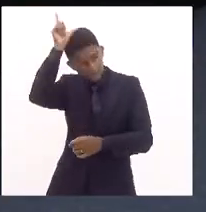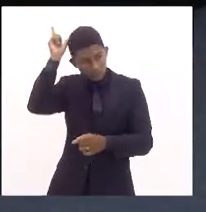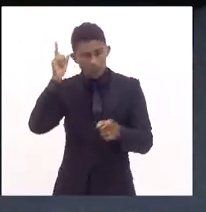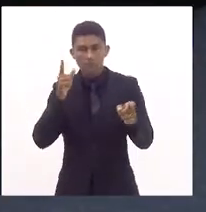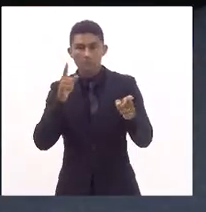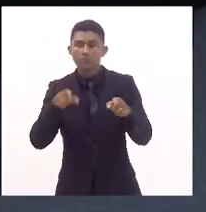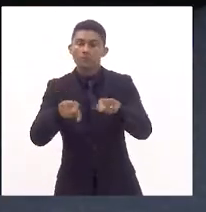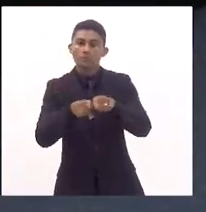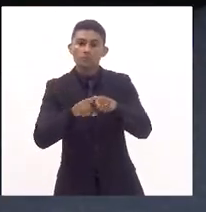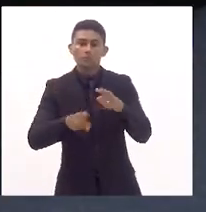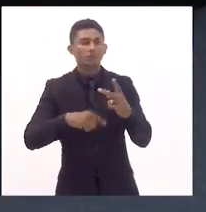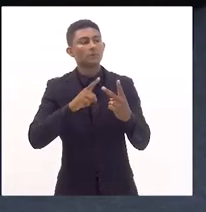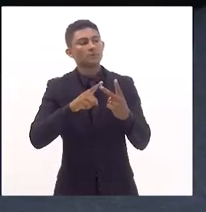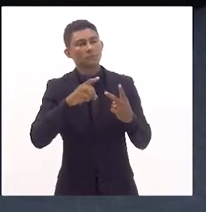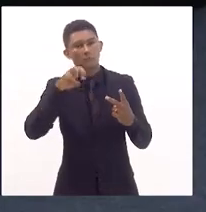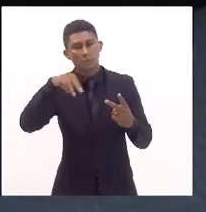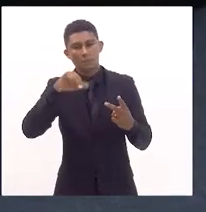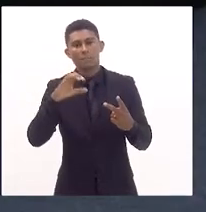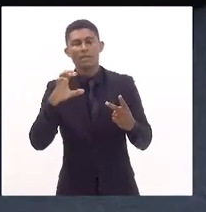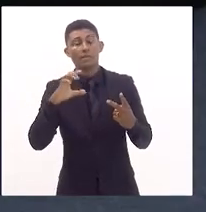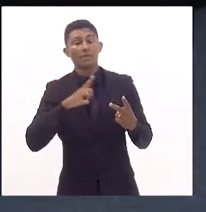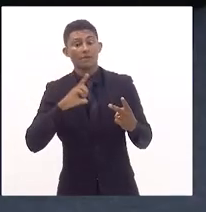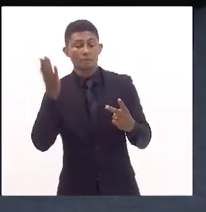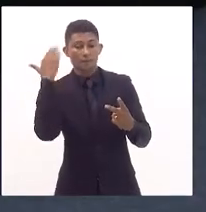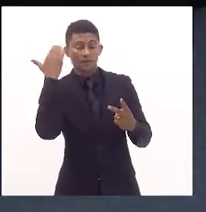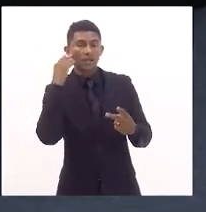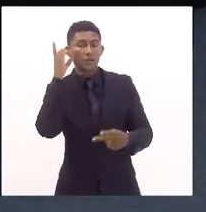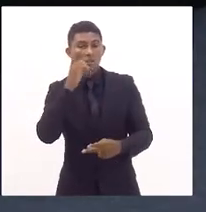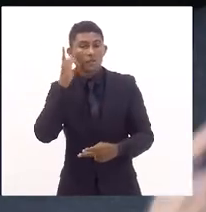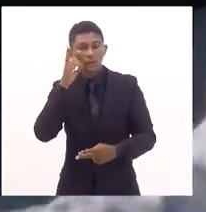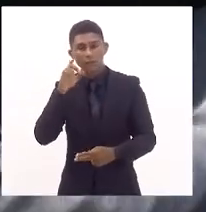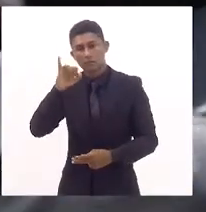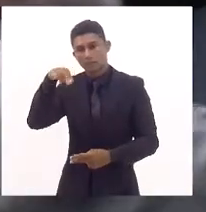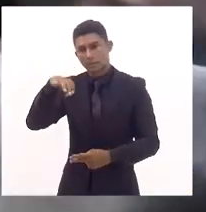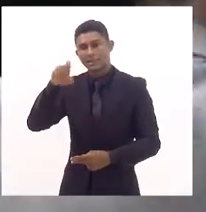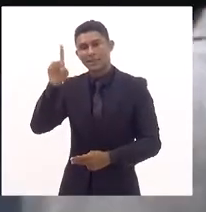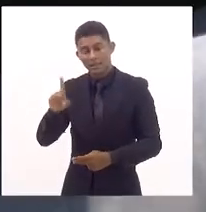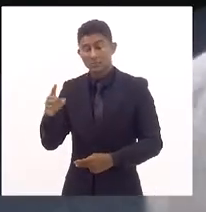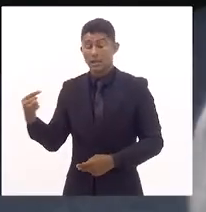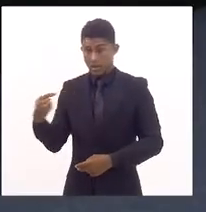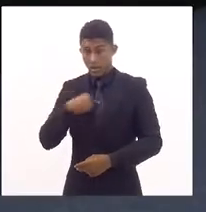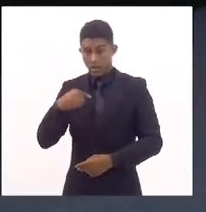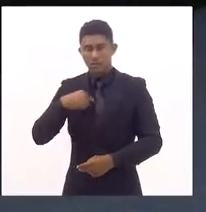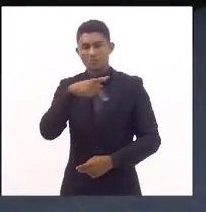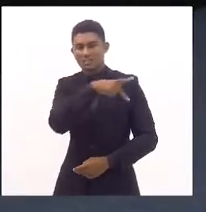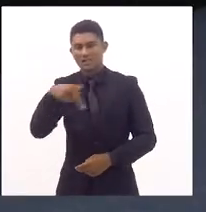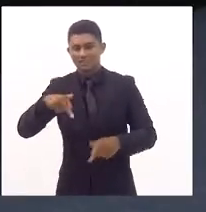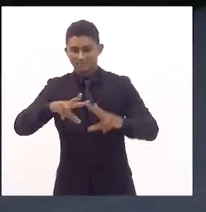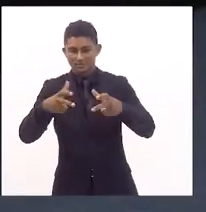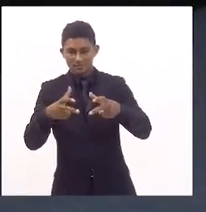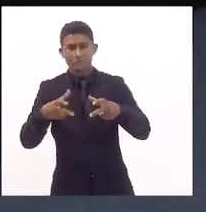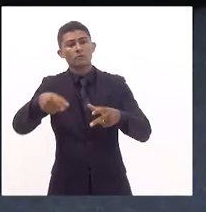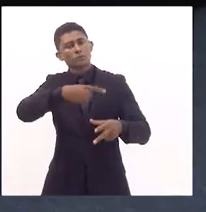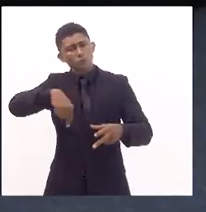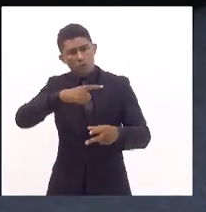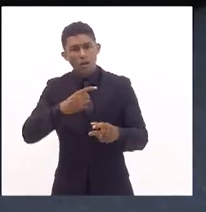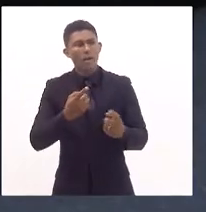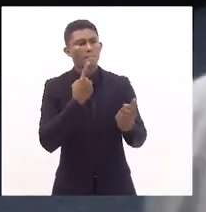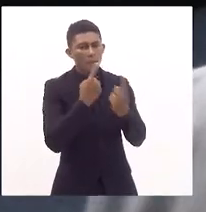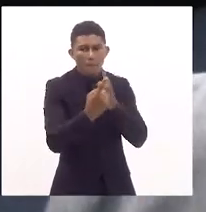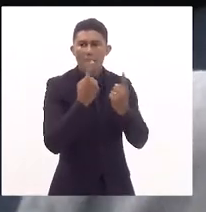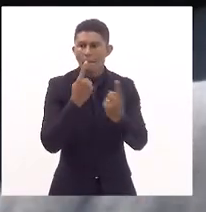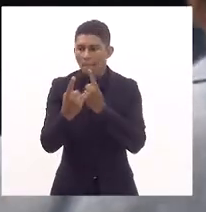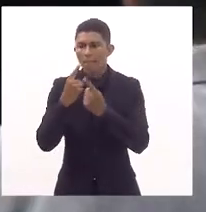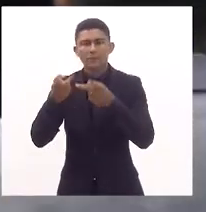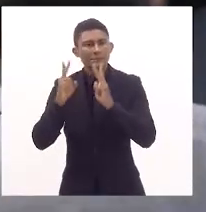Carlos Mink, por uma grande deputada chamada Inês Pandeló. Eu presido essa frente parlamentar e a gente tem diálogo